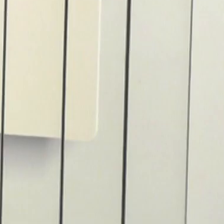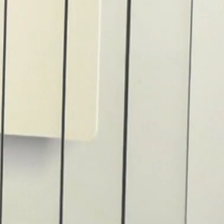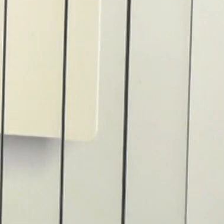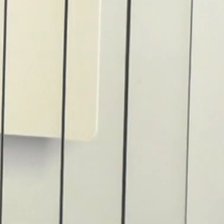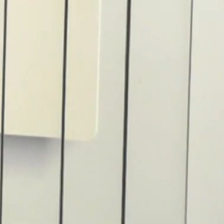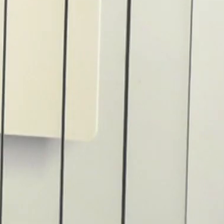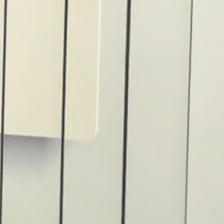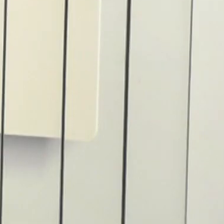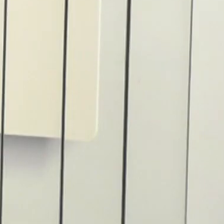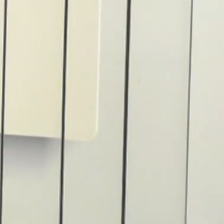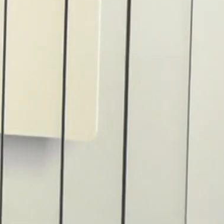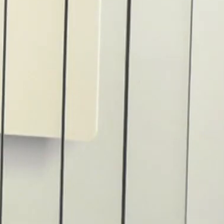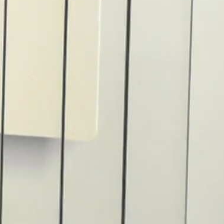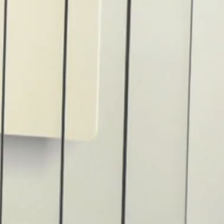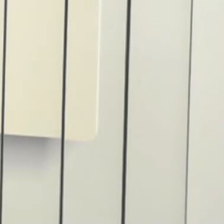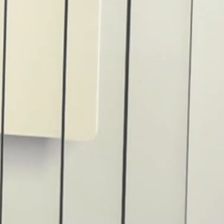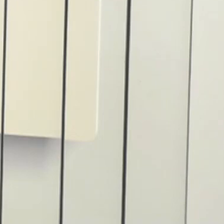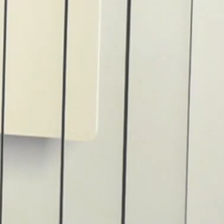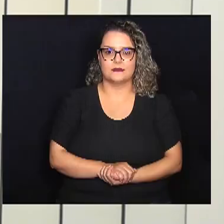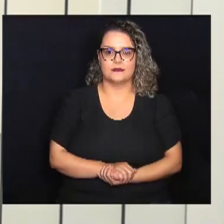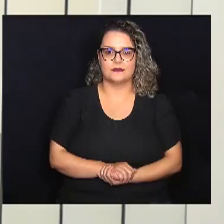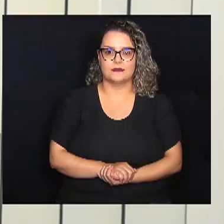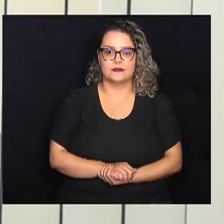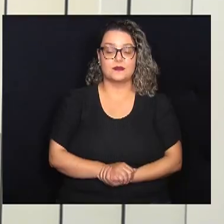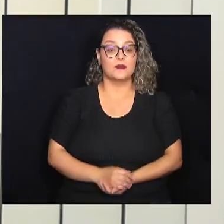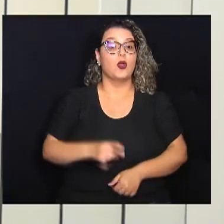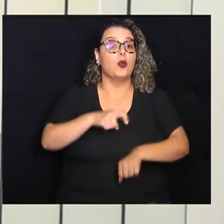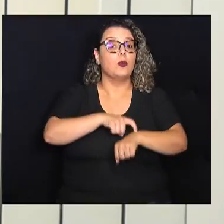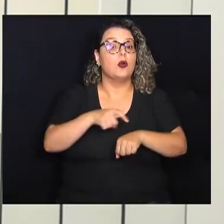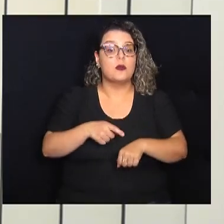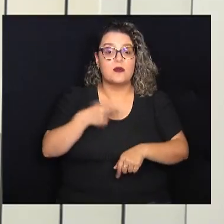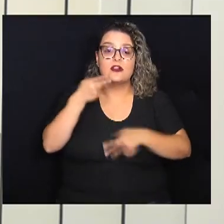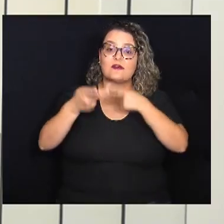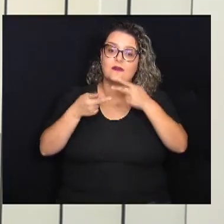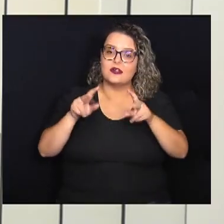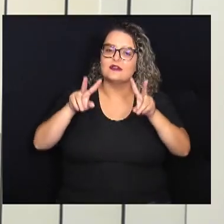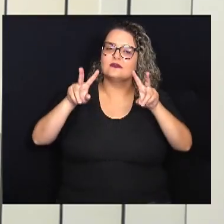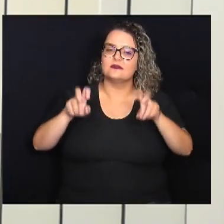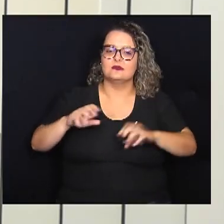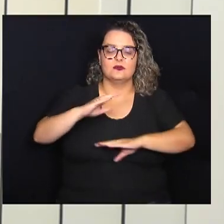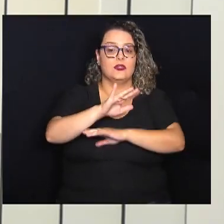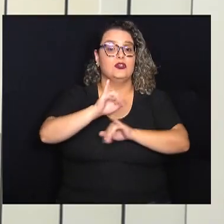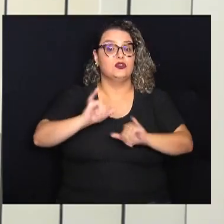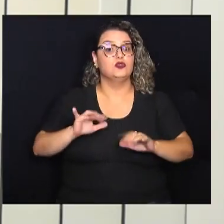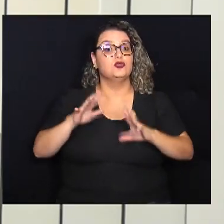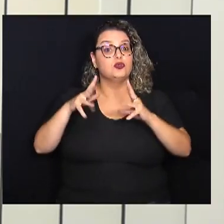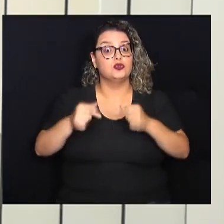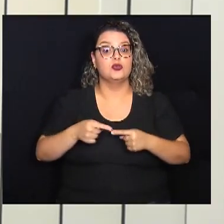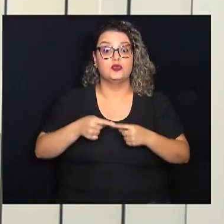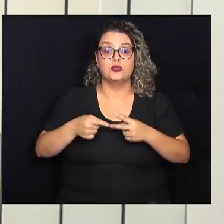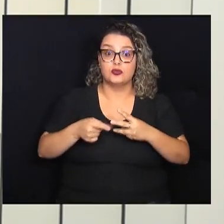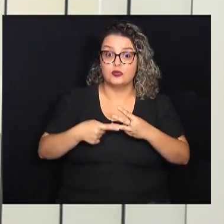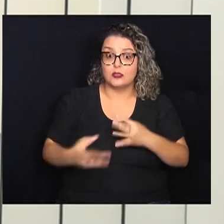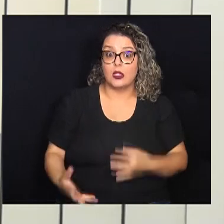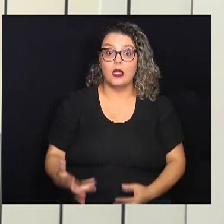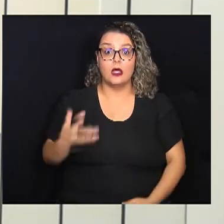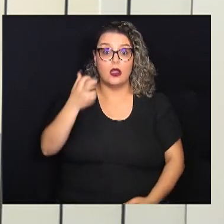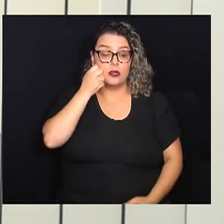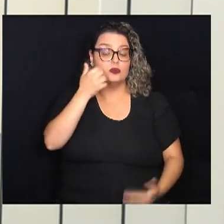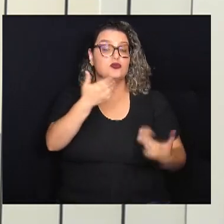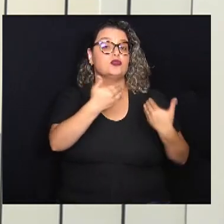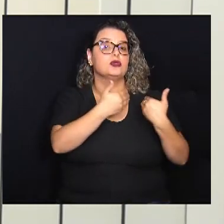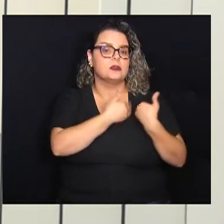disposição em estar aqui conosco nesse quadro. Eu que agradeço a oportunidade. Muito obrigado. O Na Ponta do Lápis de hoje vai ficando